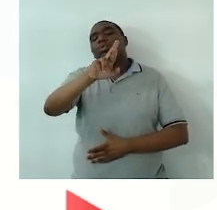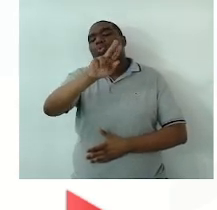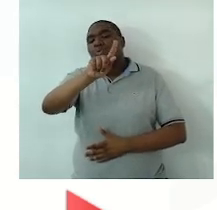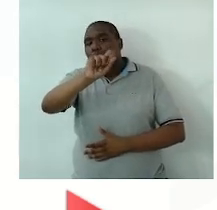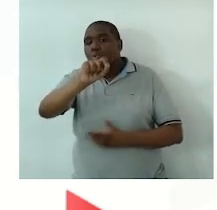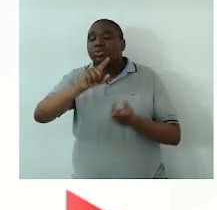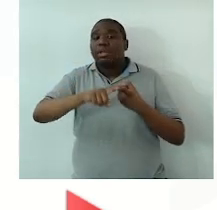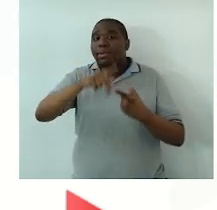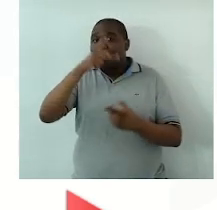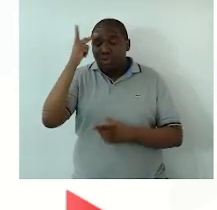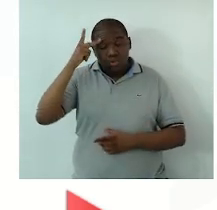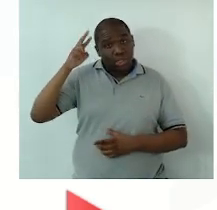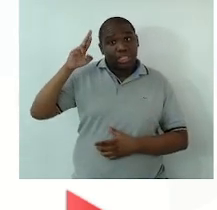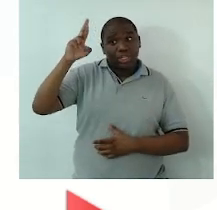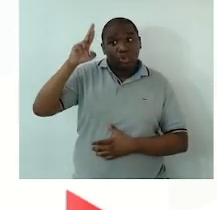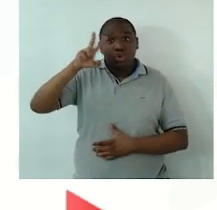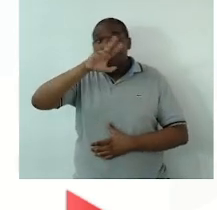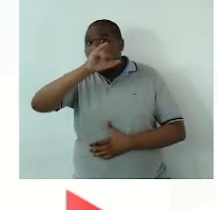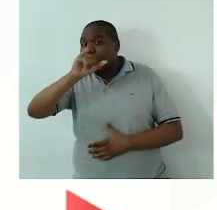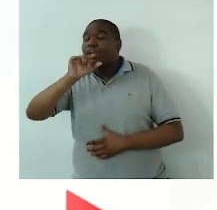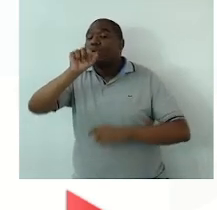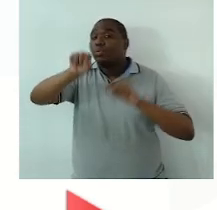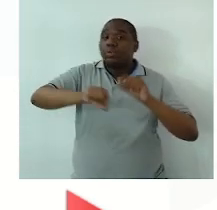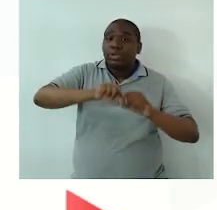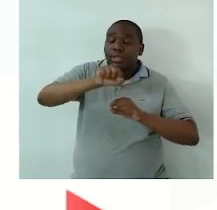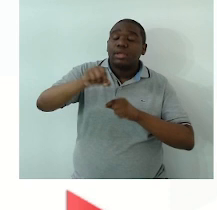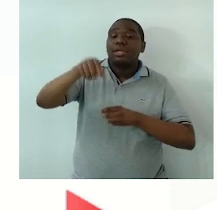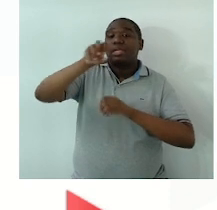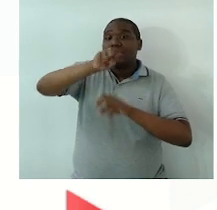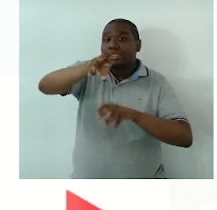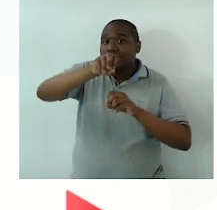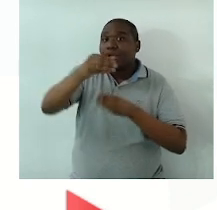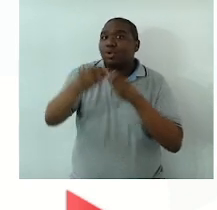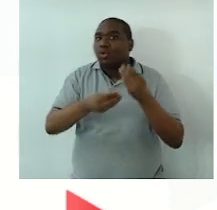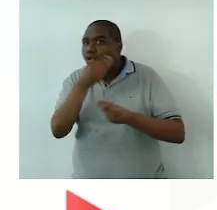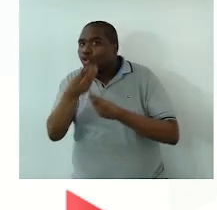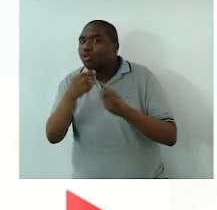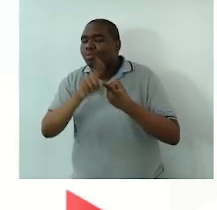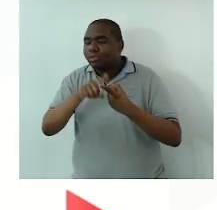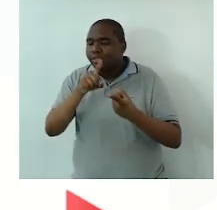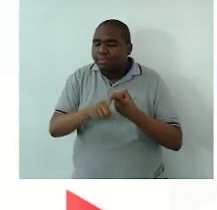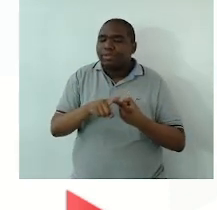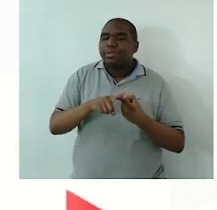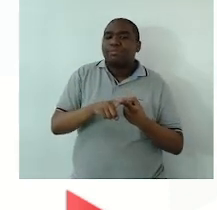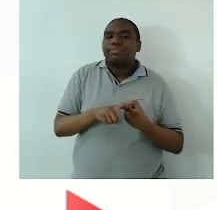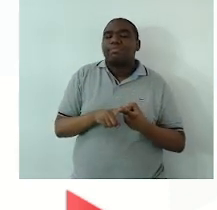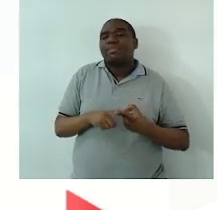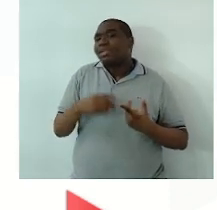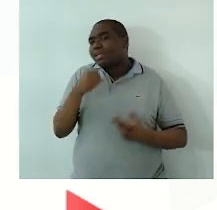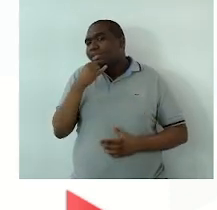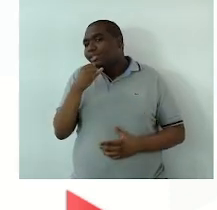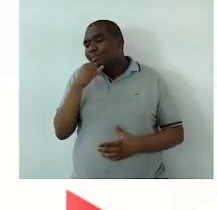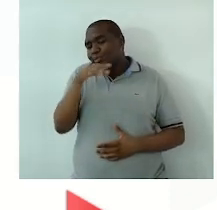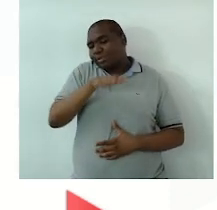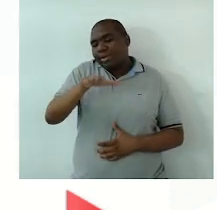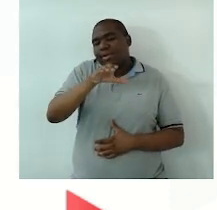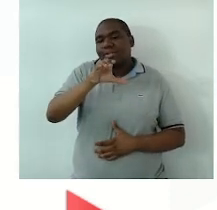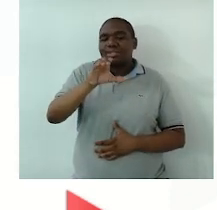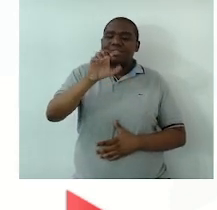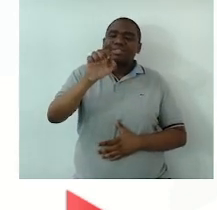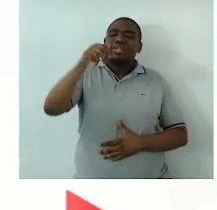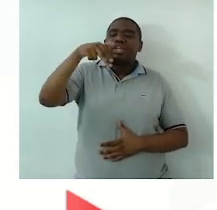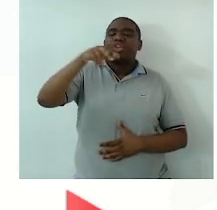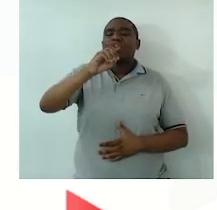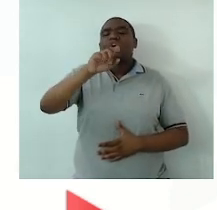que vai encenar a peça, a cenografia, que vão ser o